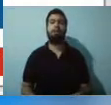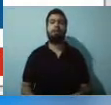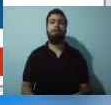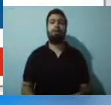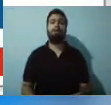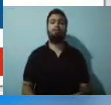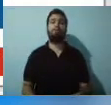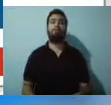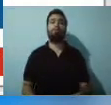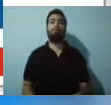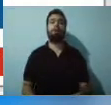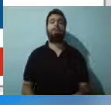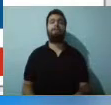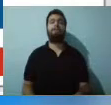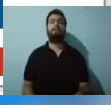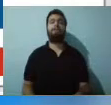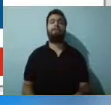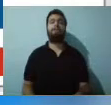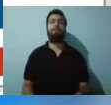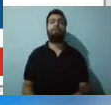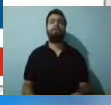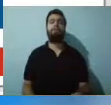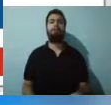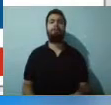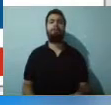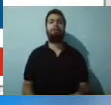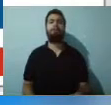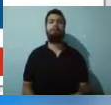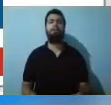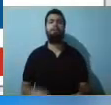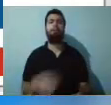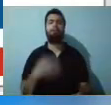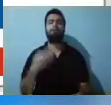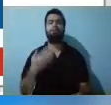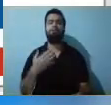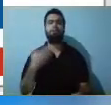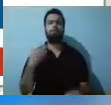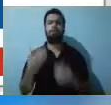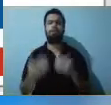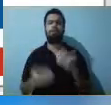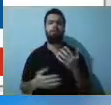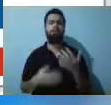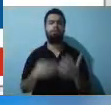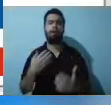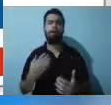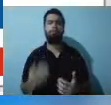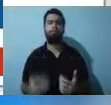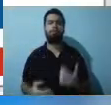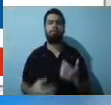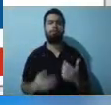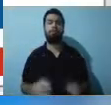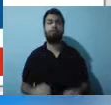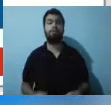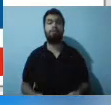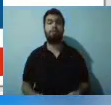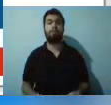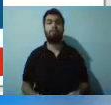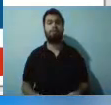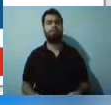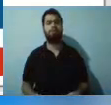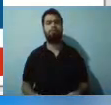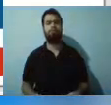tá? Mas vamos supor, na África a gente não vê muita tecnologia, não vê muita coisa, muita comida e tudo mais, né? Por causa da pobreza.